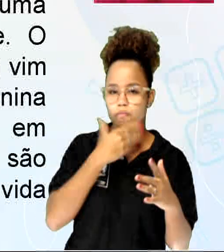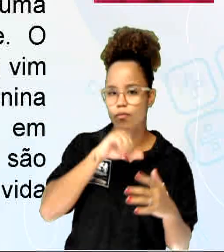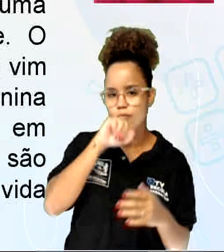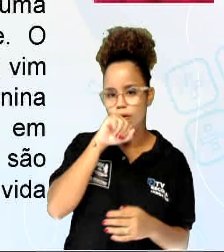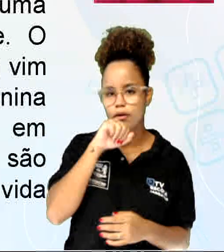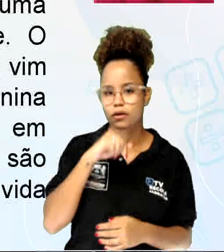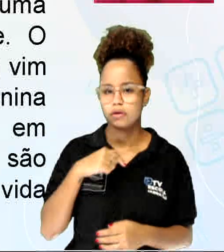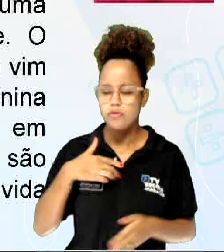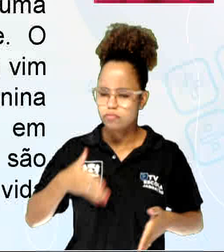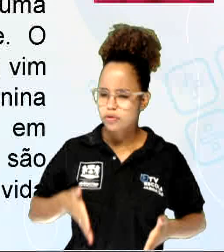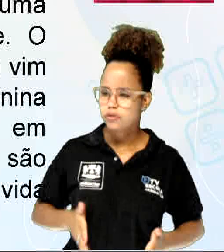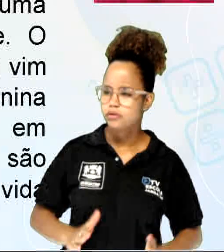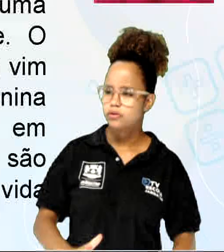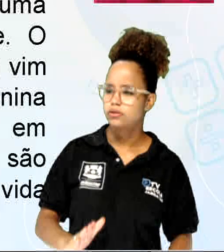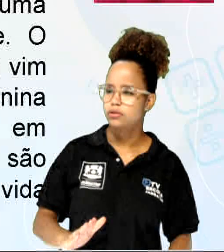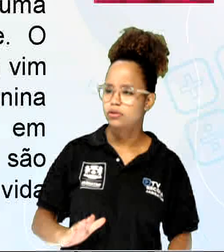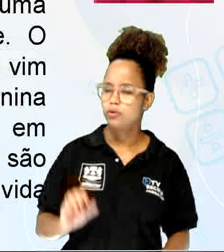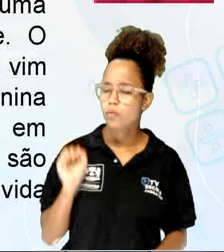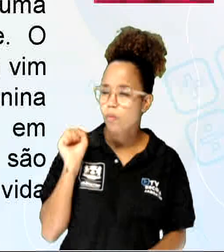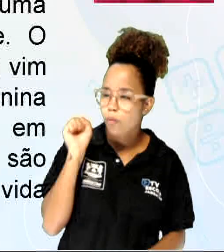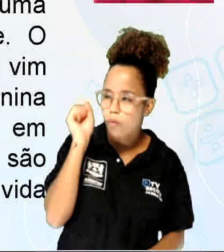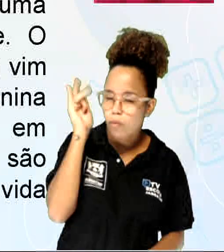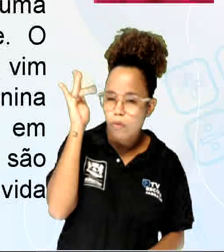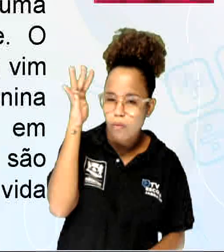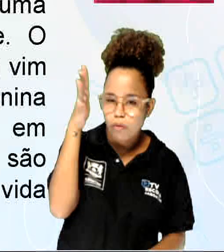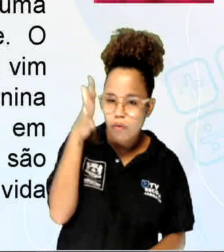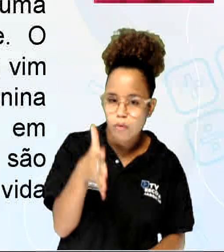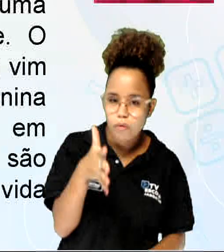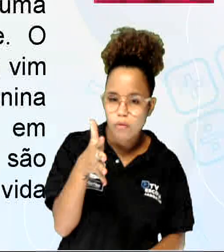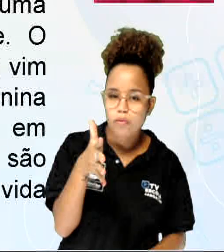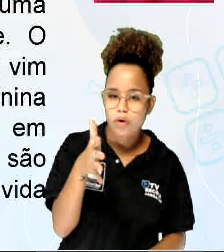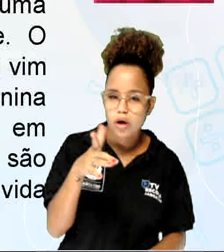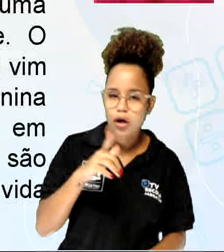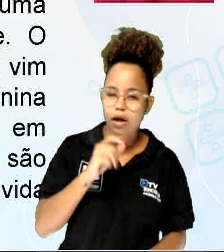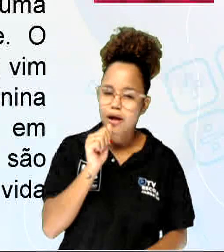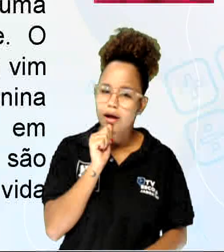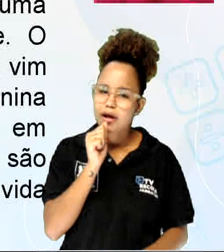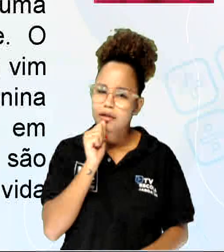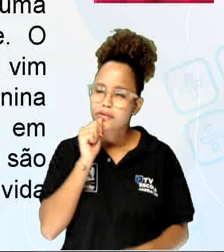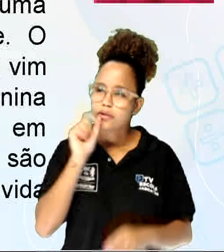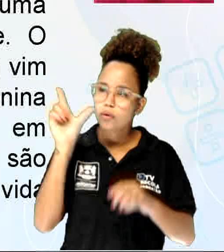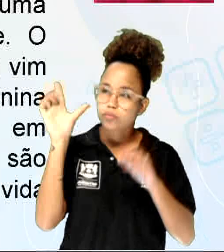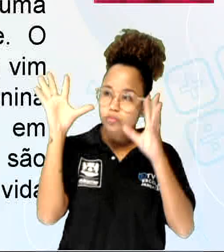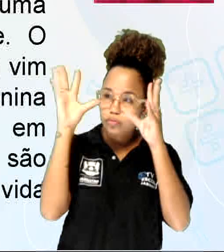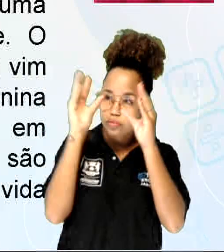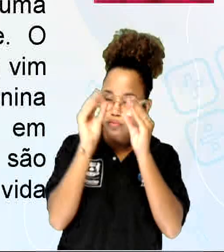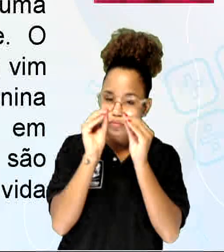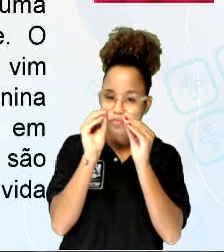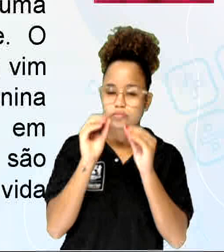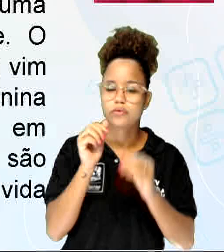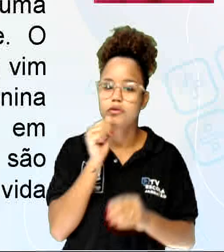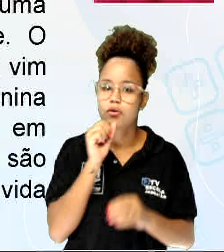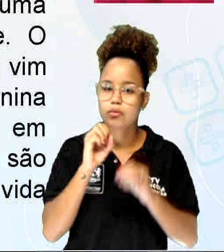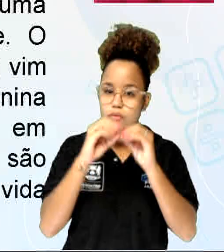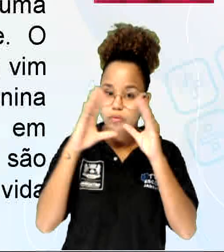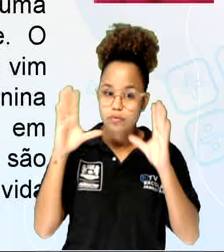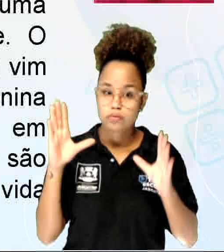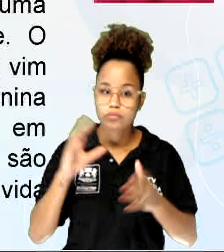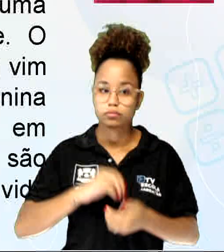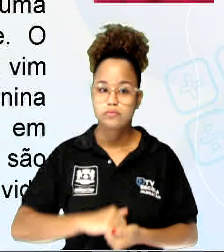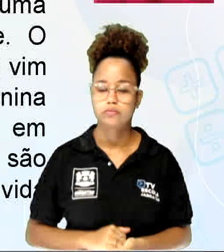Vim ao mundo durante a madrugada, quando a última estrela se apaga. Nós, patachos,